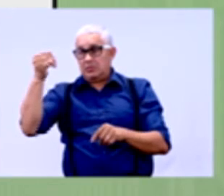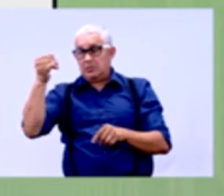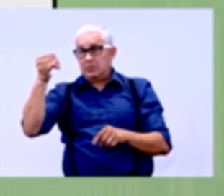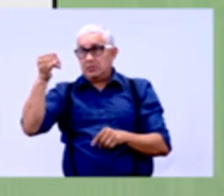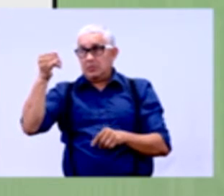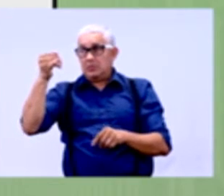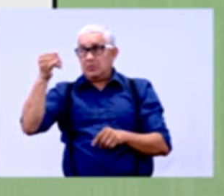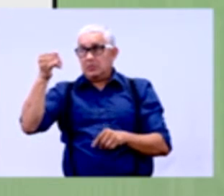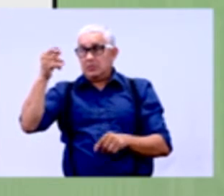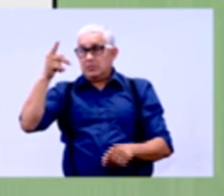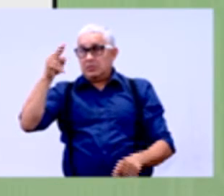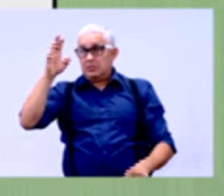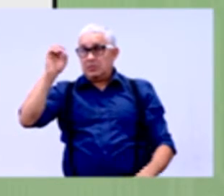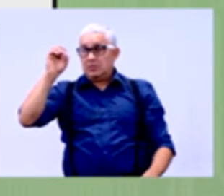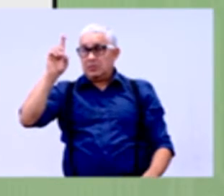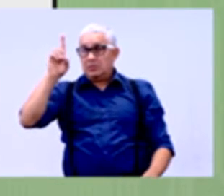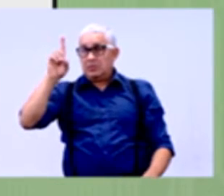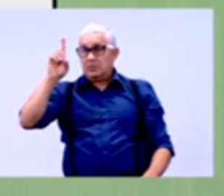produto.